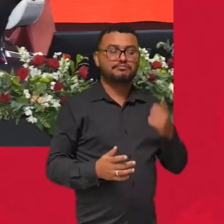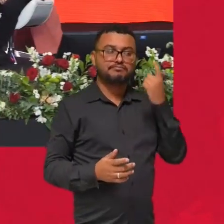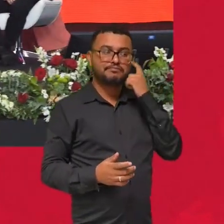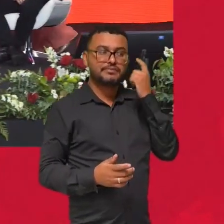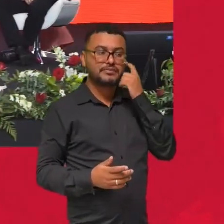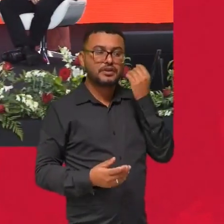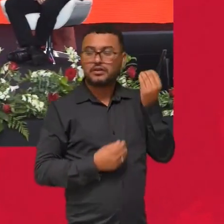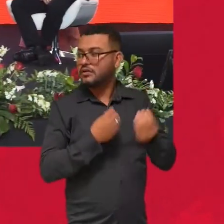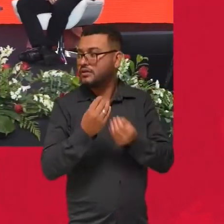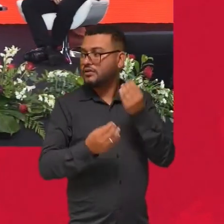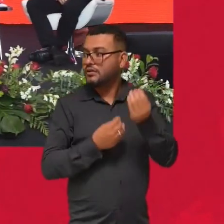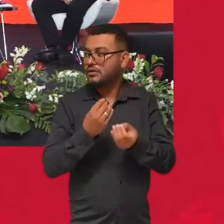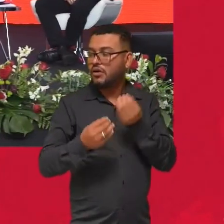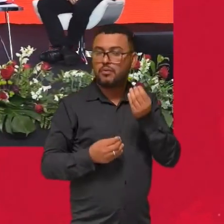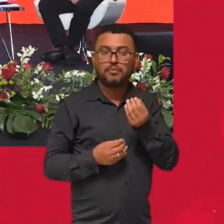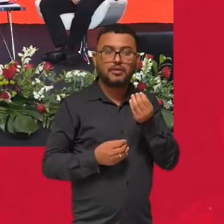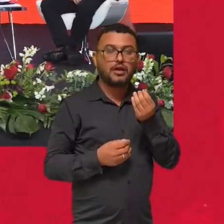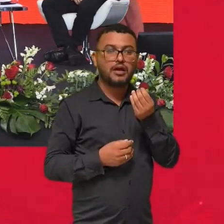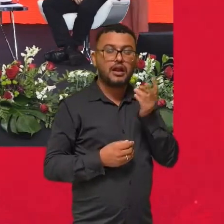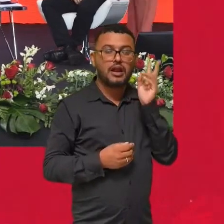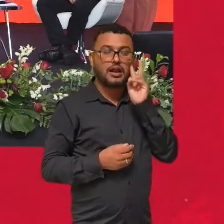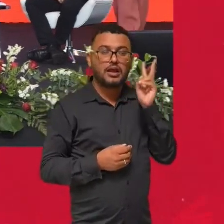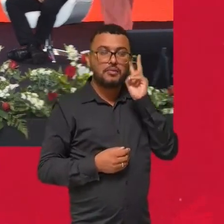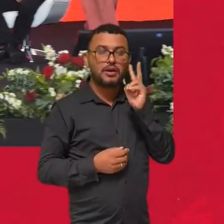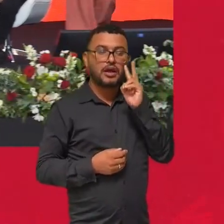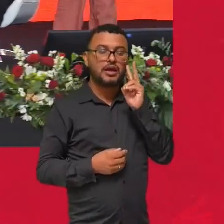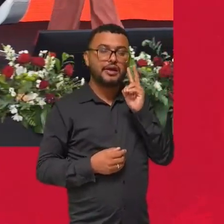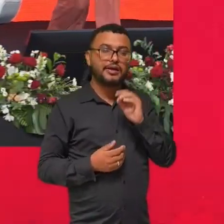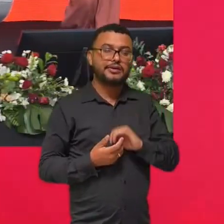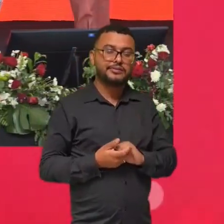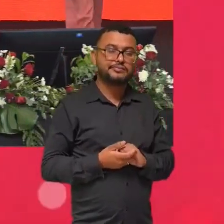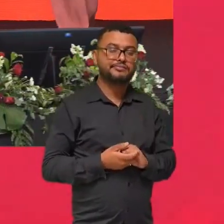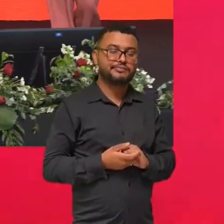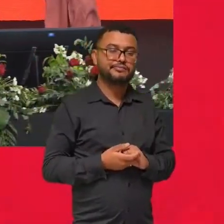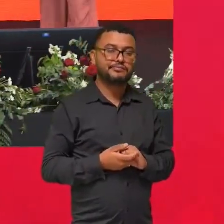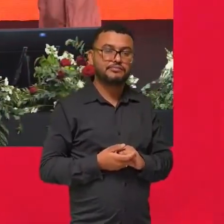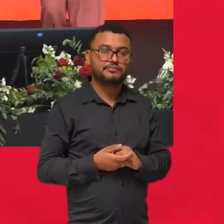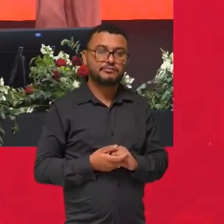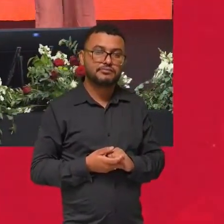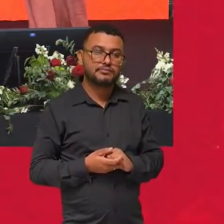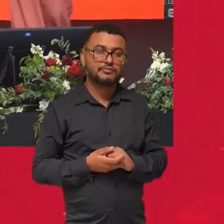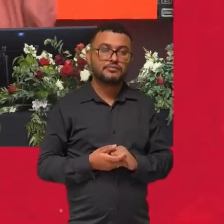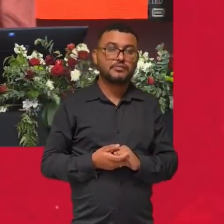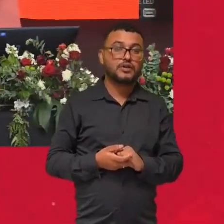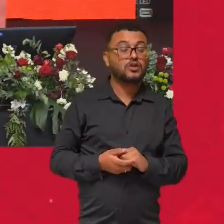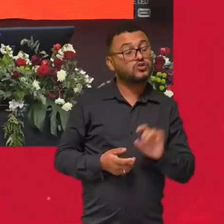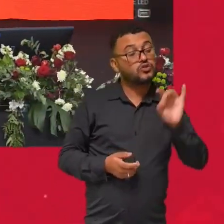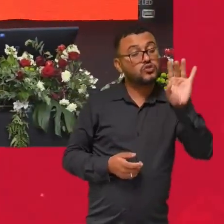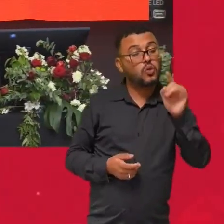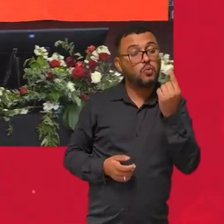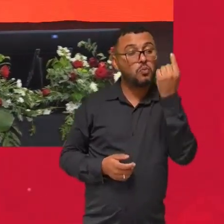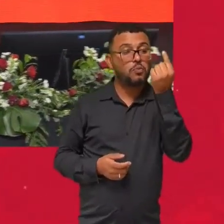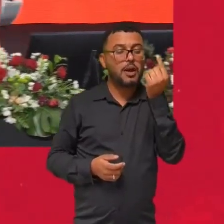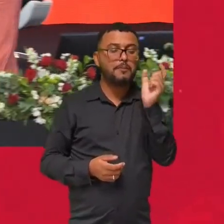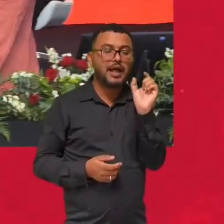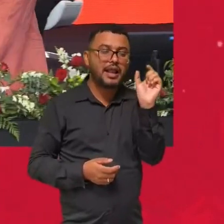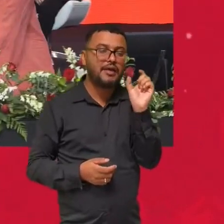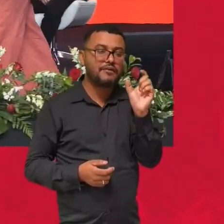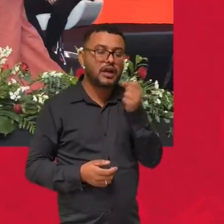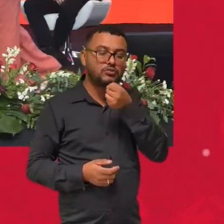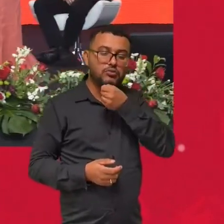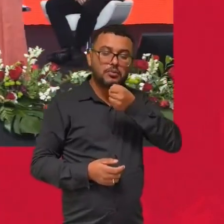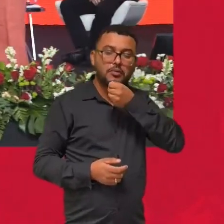tenho o outro lado, outro não. E aí, uma palavrinha sobre imprensa. Eu estou pulando, porque o